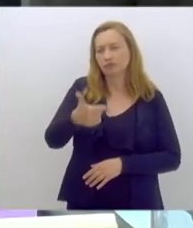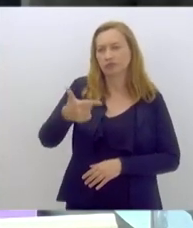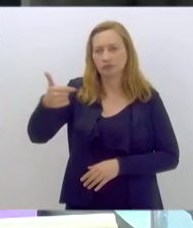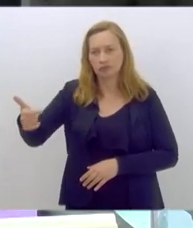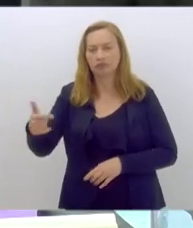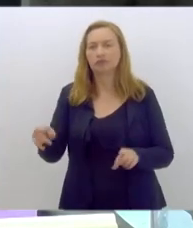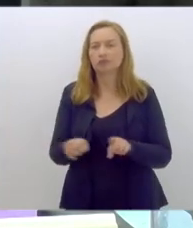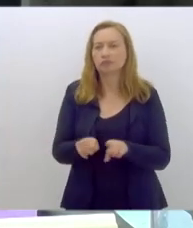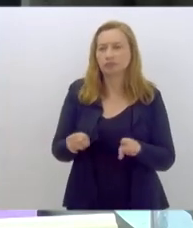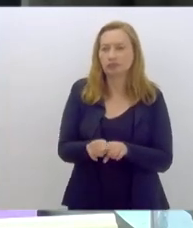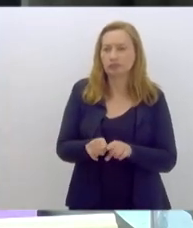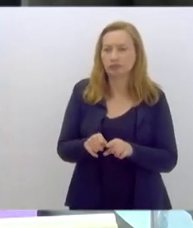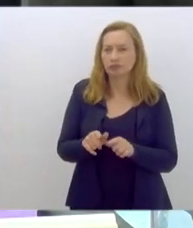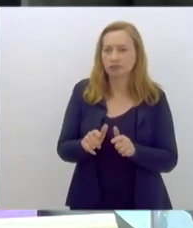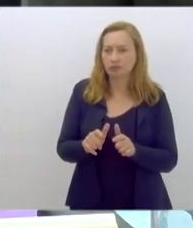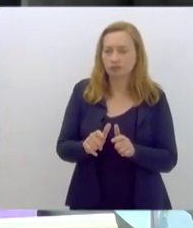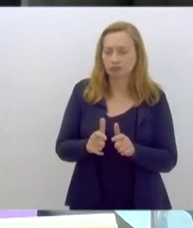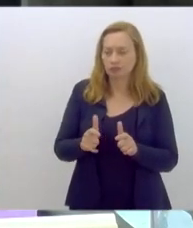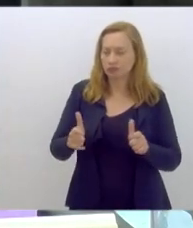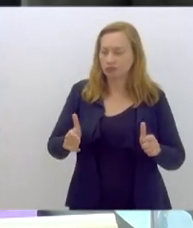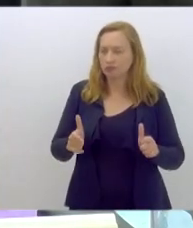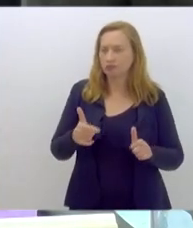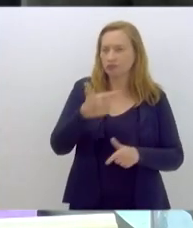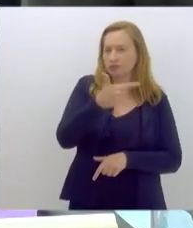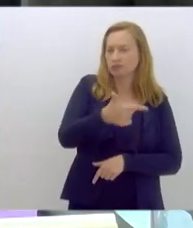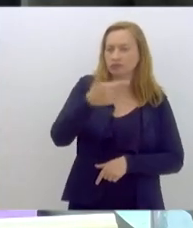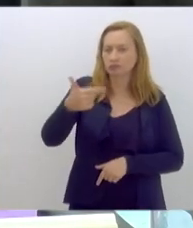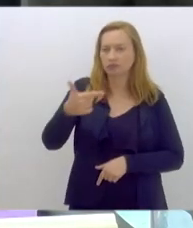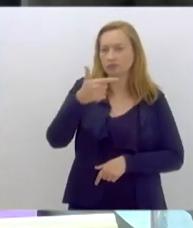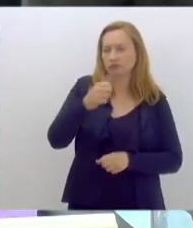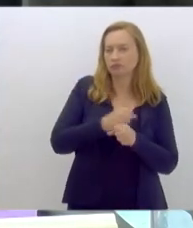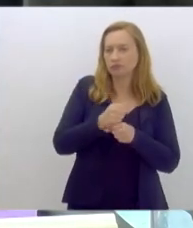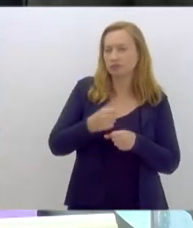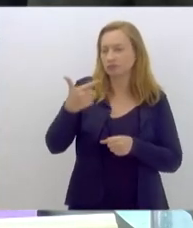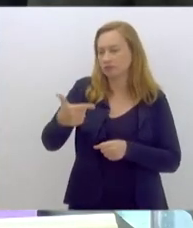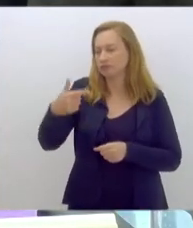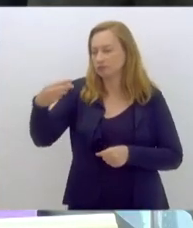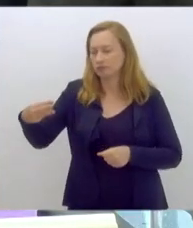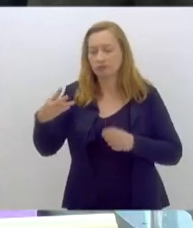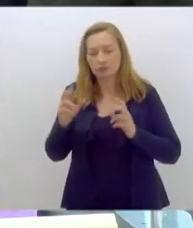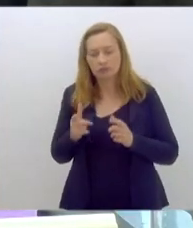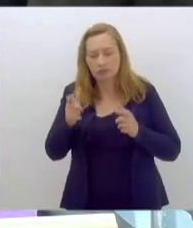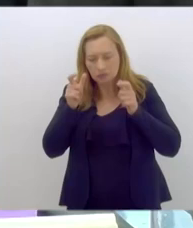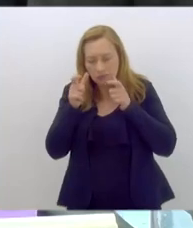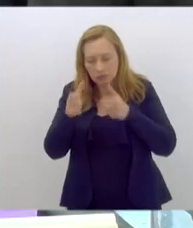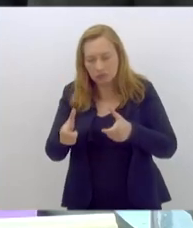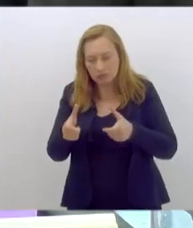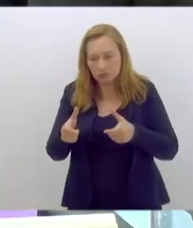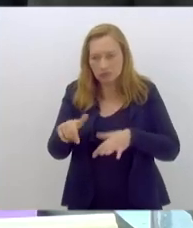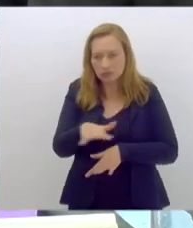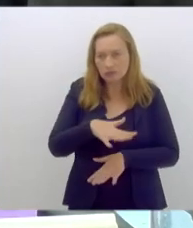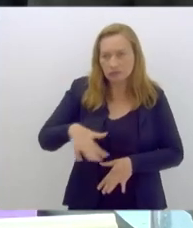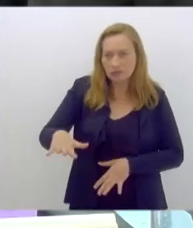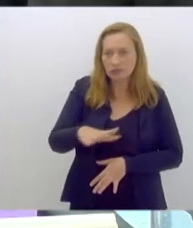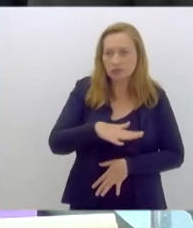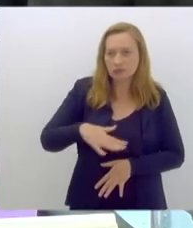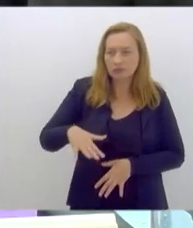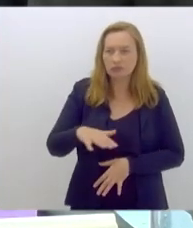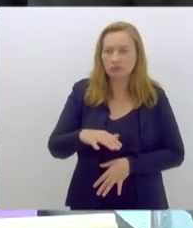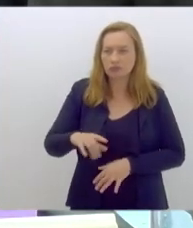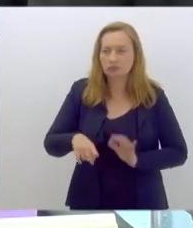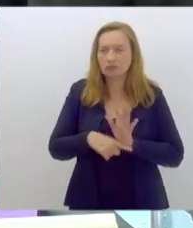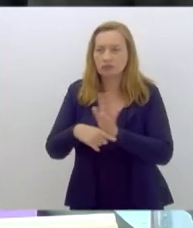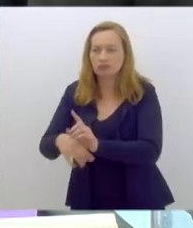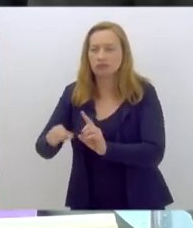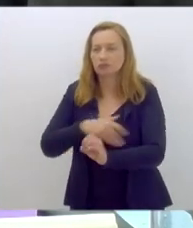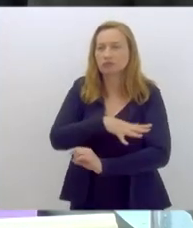também o crescimento de 22 para 23 é me chama atenção que na Águia da Assistência